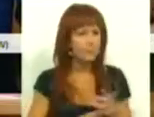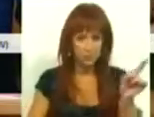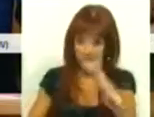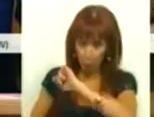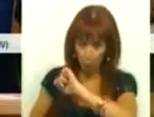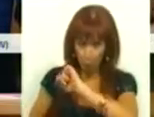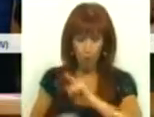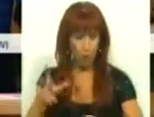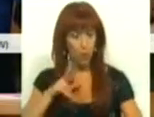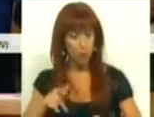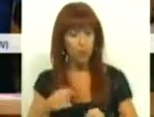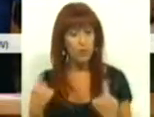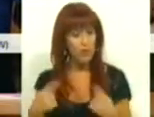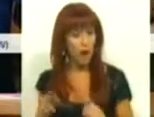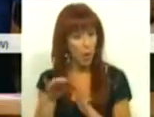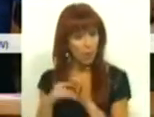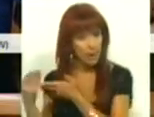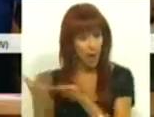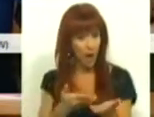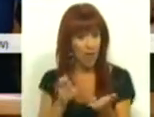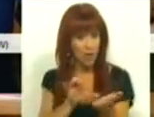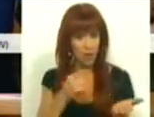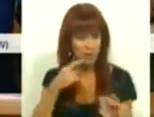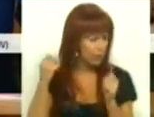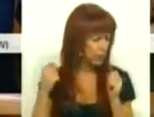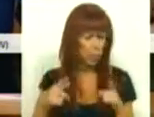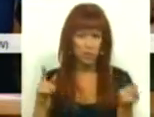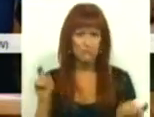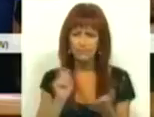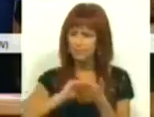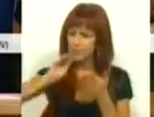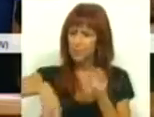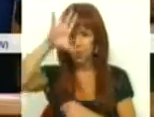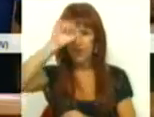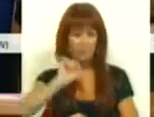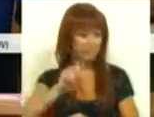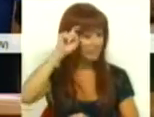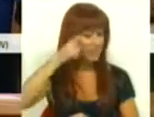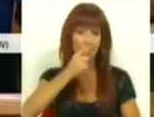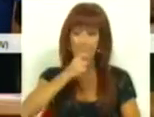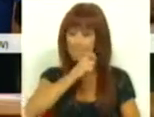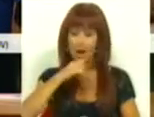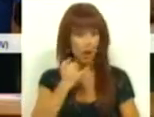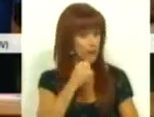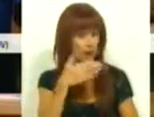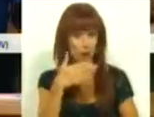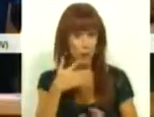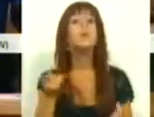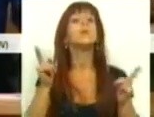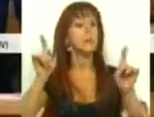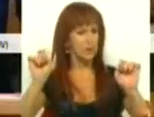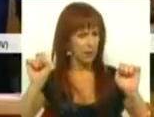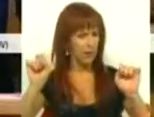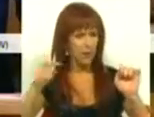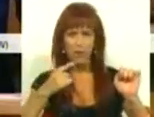realidade. Portugal está submetido a um programa de ajustamento muito duro, assinado pelo governo de José Sócrates em maio de 2011 e